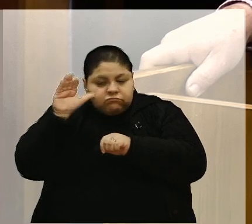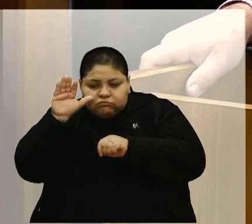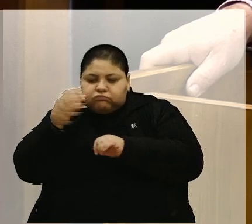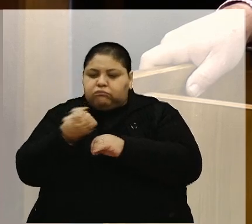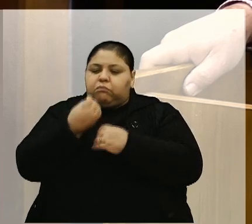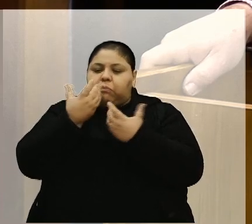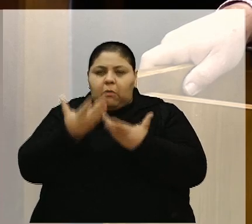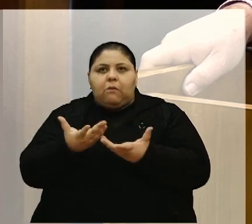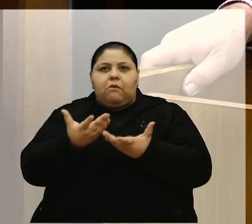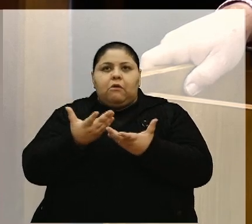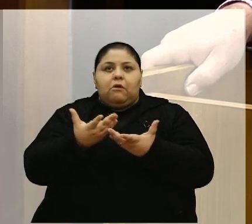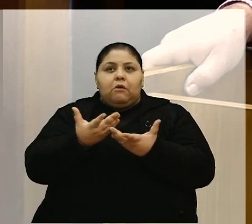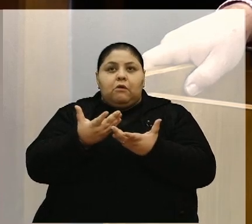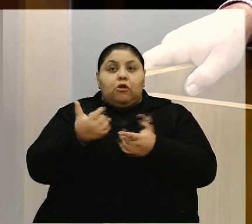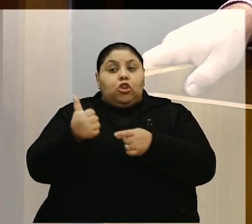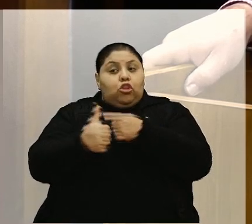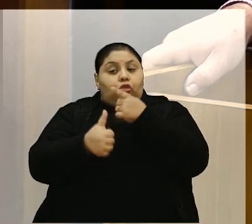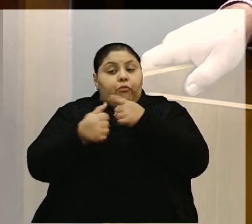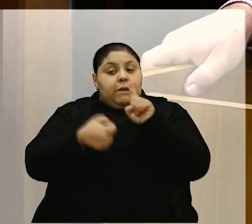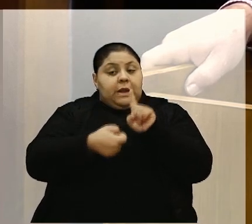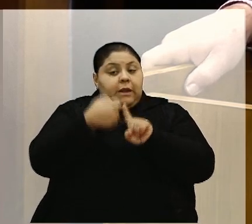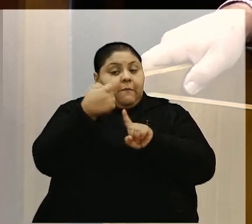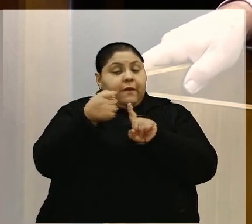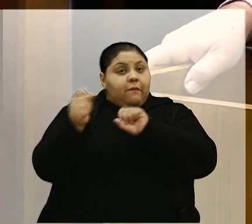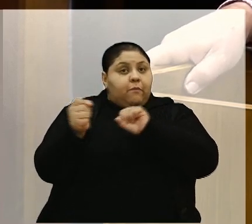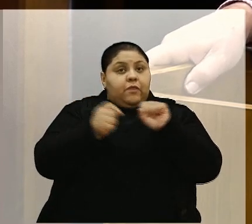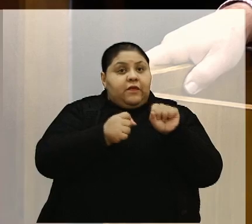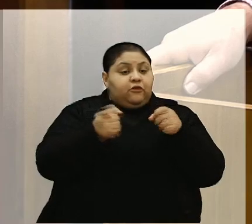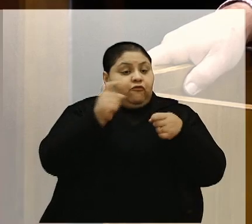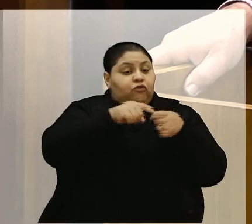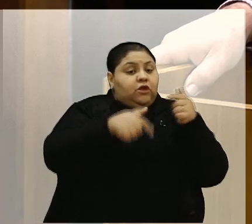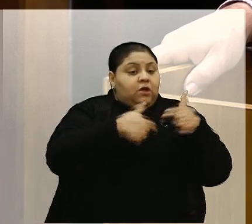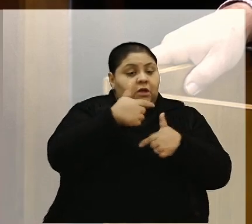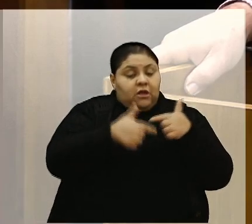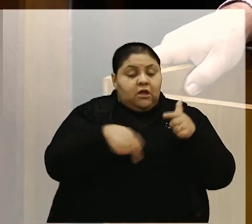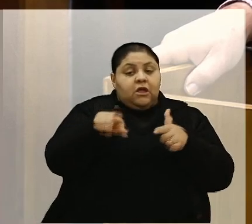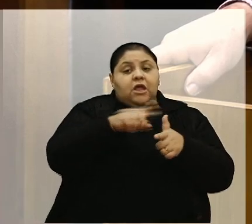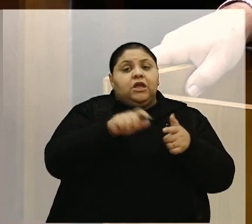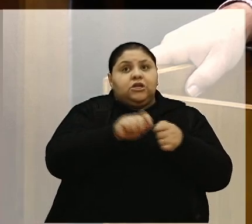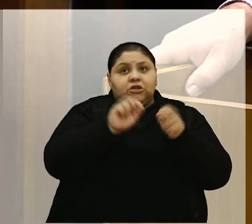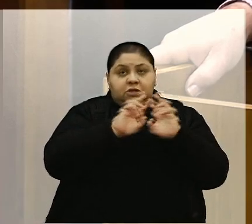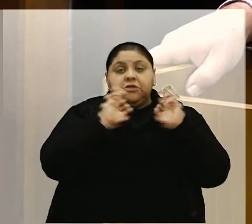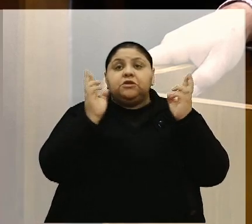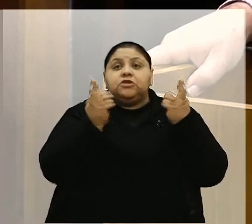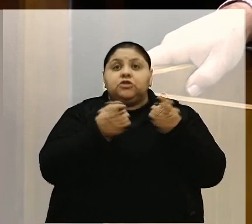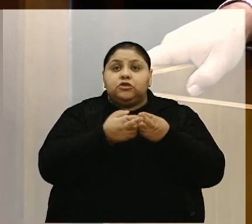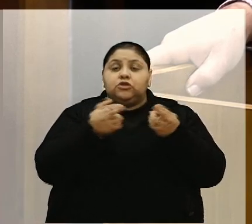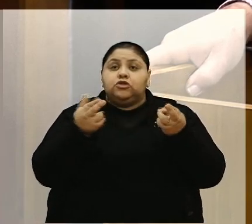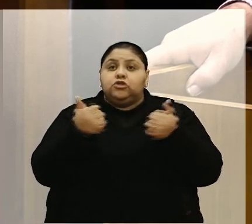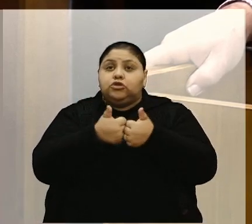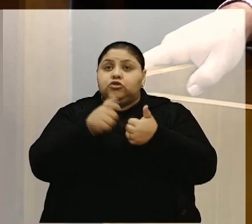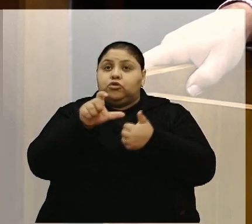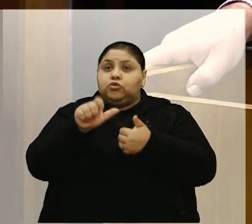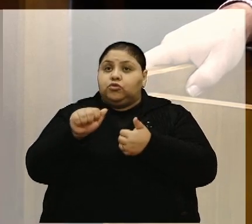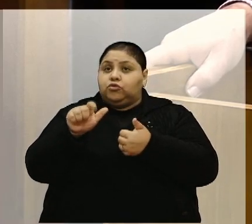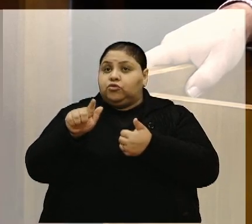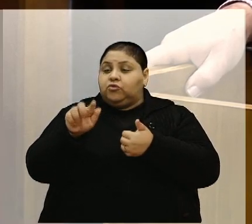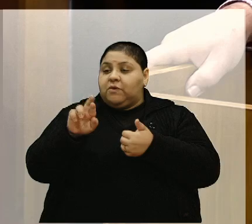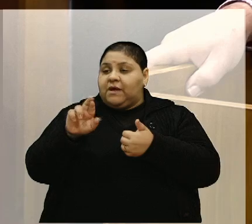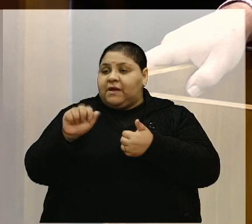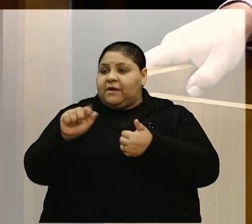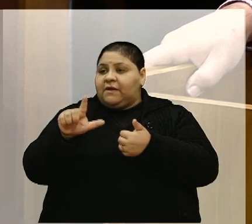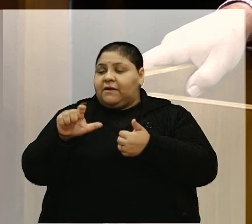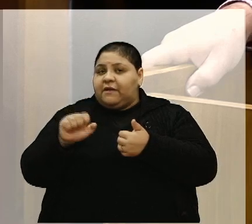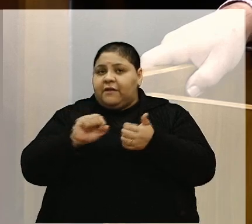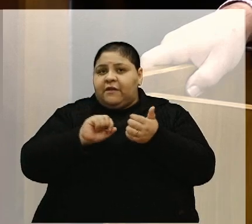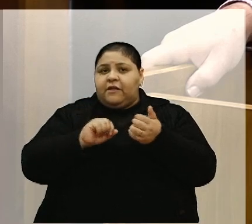Isso tudo no primeiro mês, para que ela pudesse voltar ao trabalho. E a gente fez uma reunião junto à Grale com vários membros, e